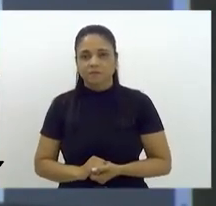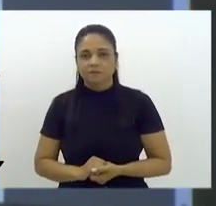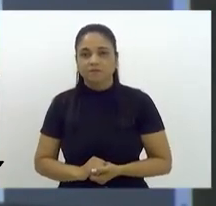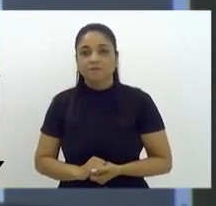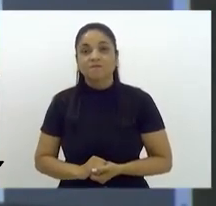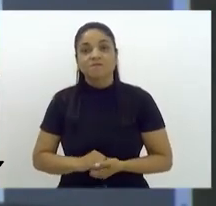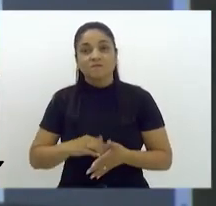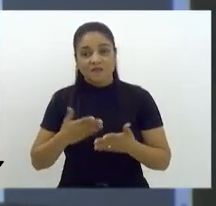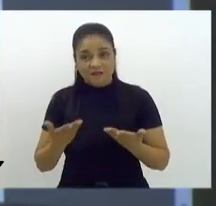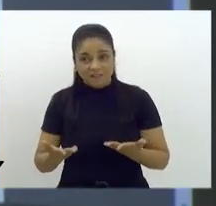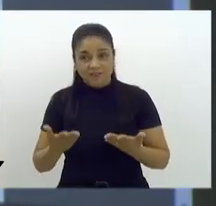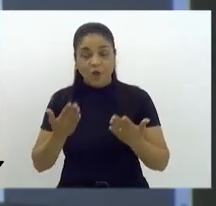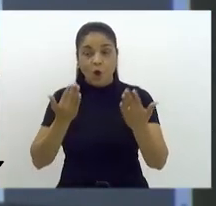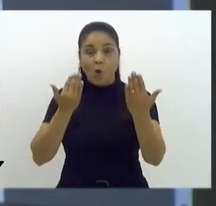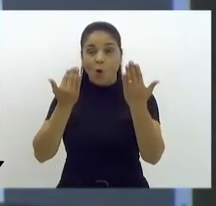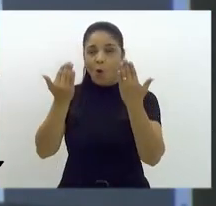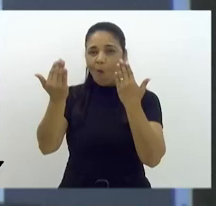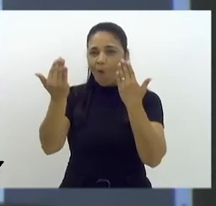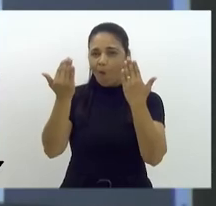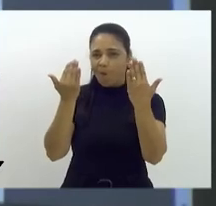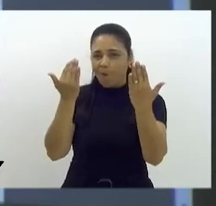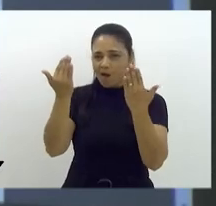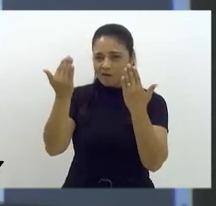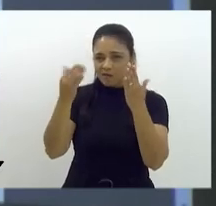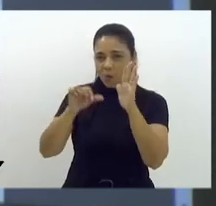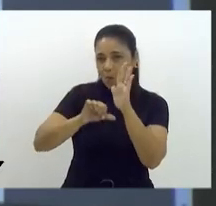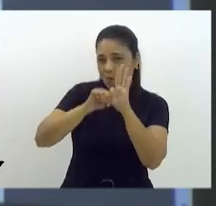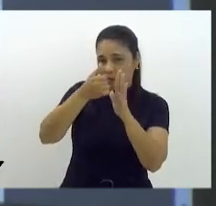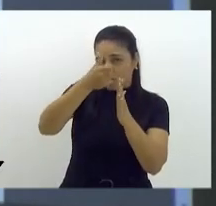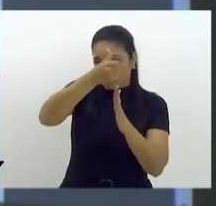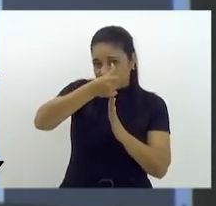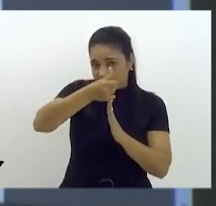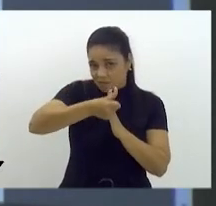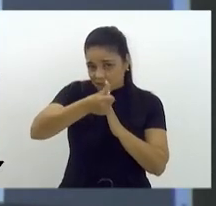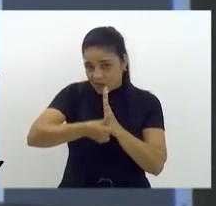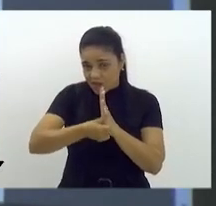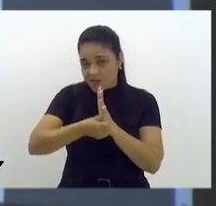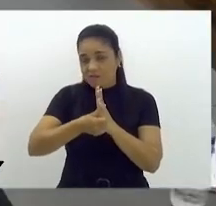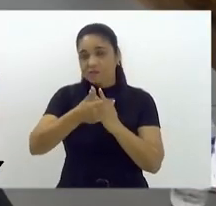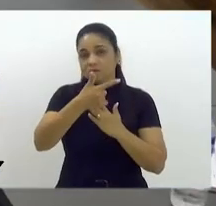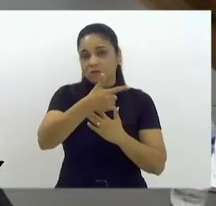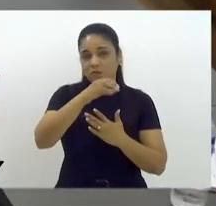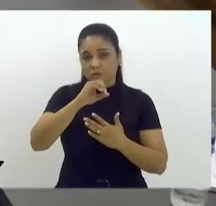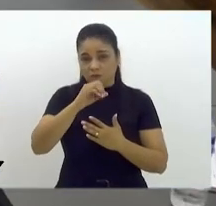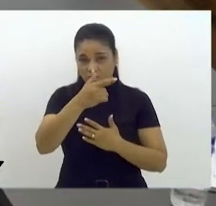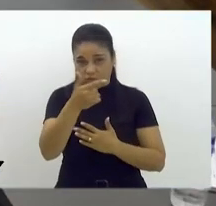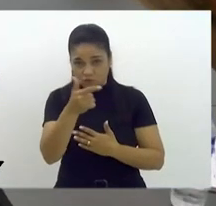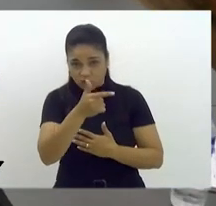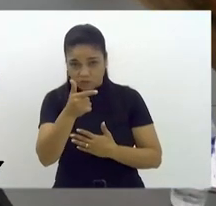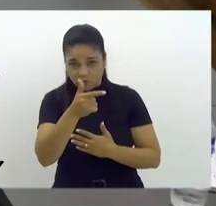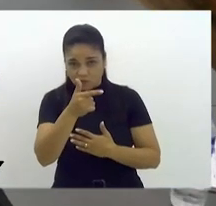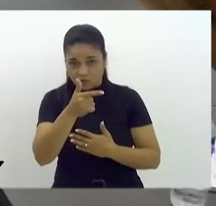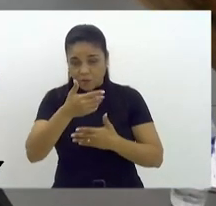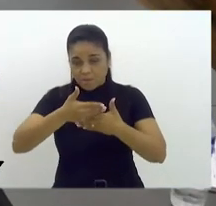E aí a gente já começa uma comparação entre o primeiro semestre de 2022 pode passar não